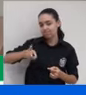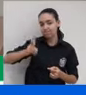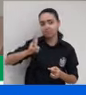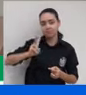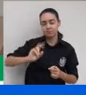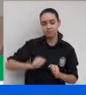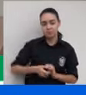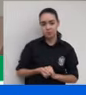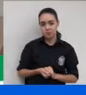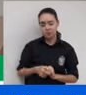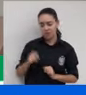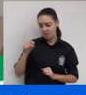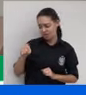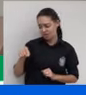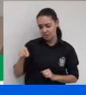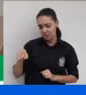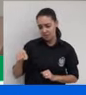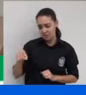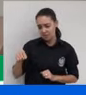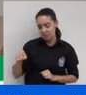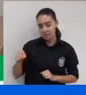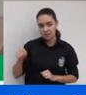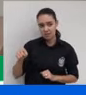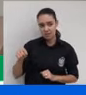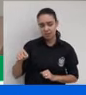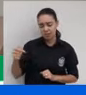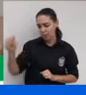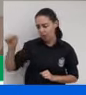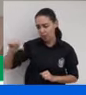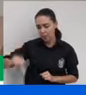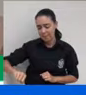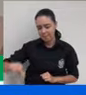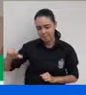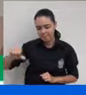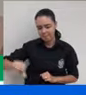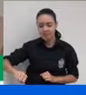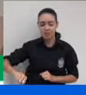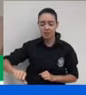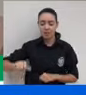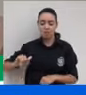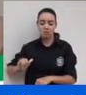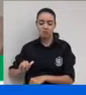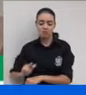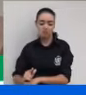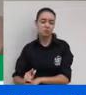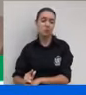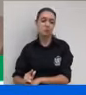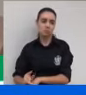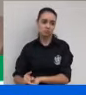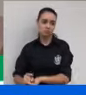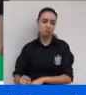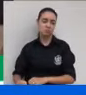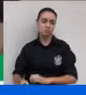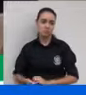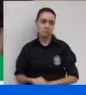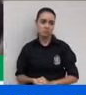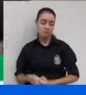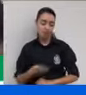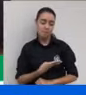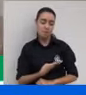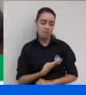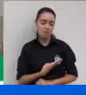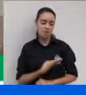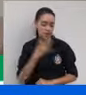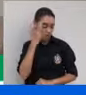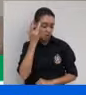trair amigo apunha lá amigo amigos que você sabe